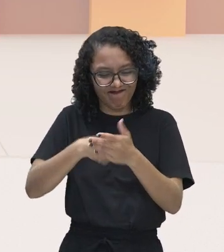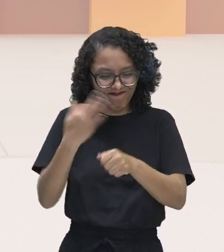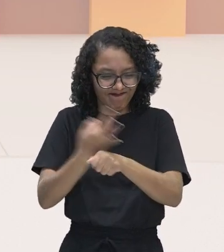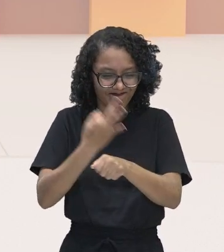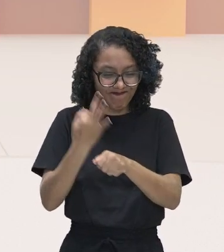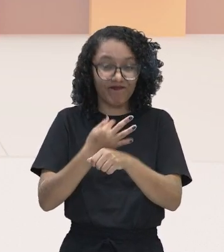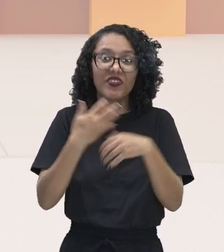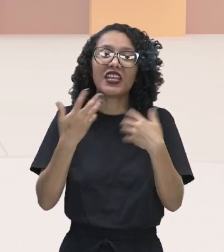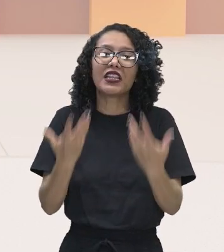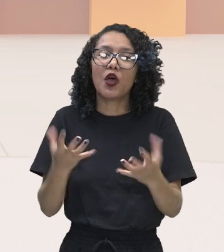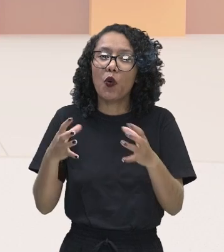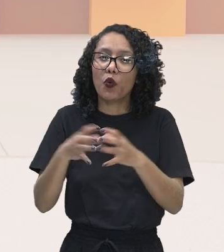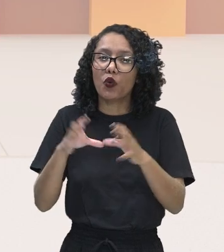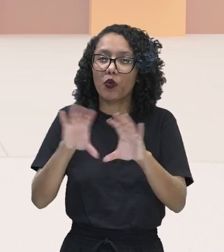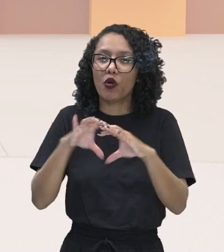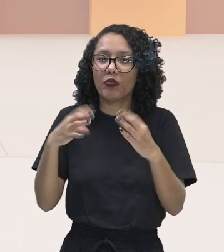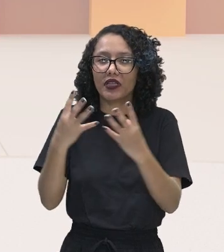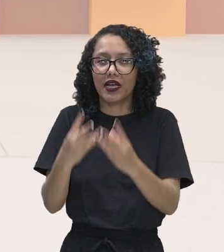destruído em